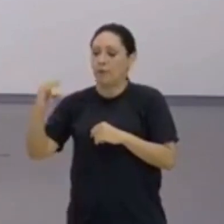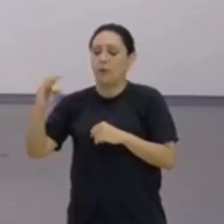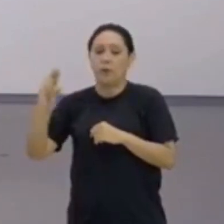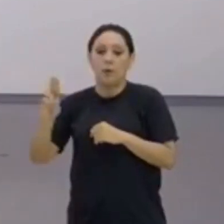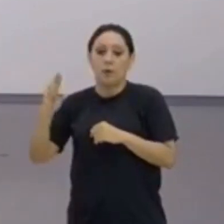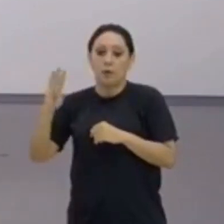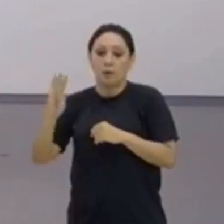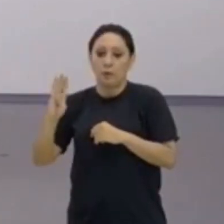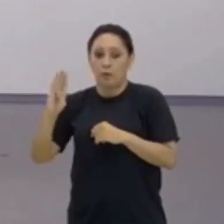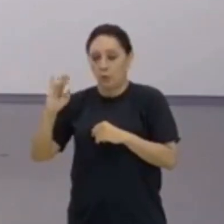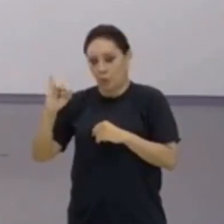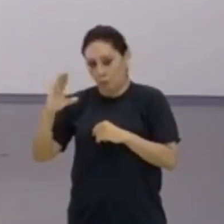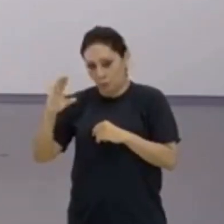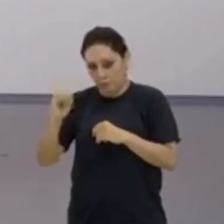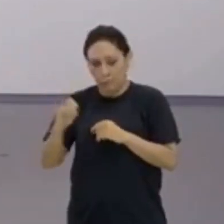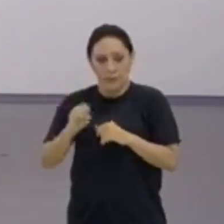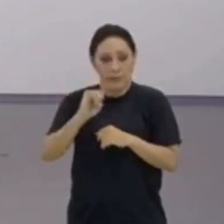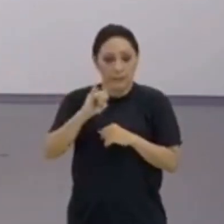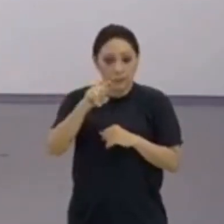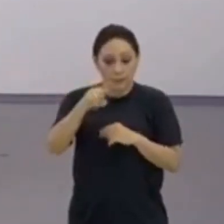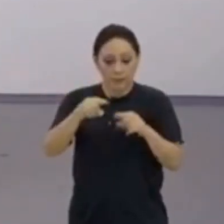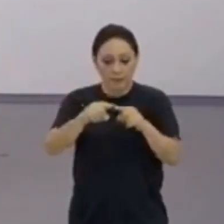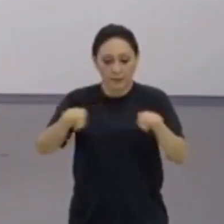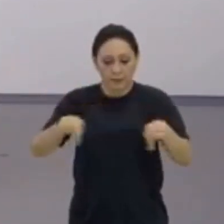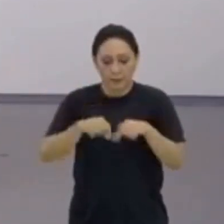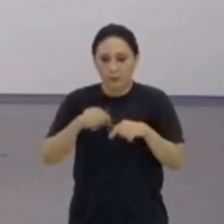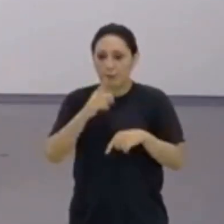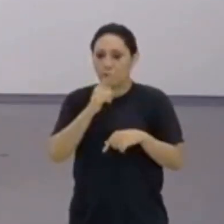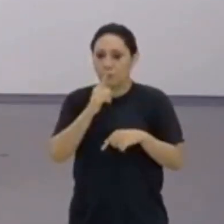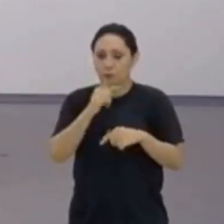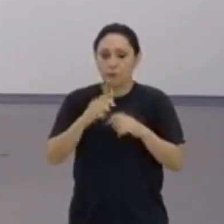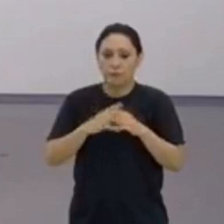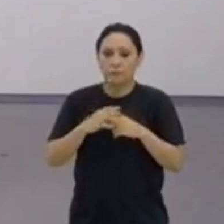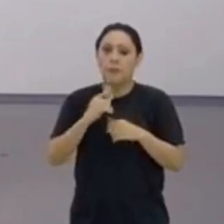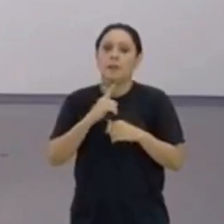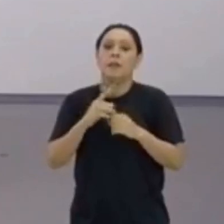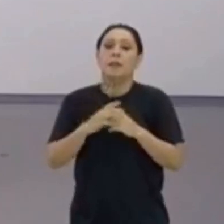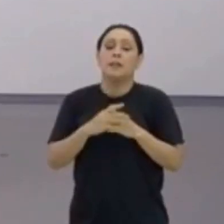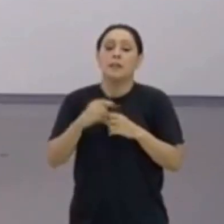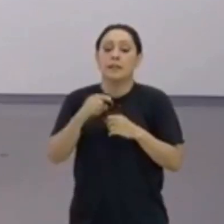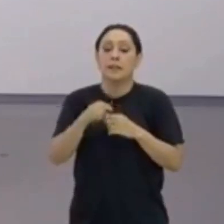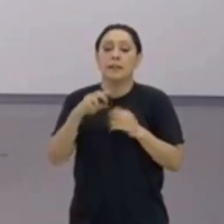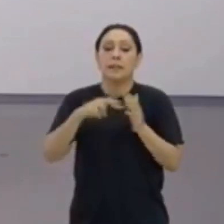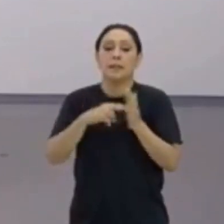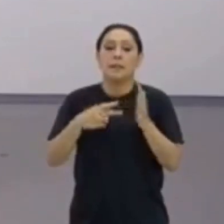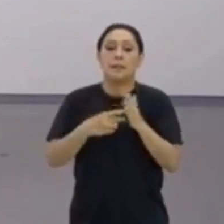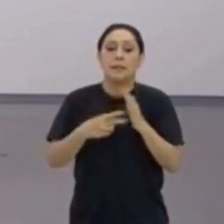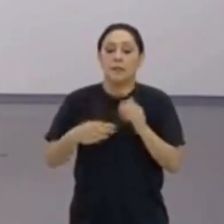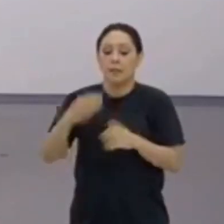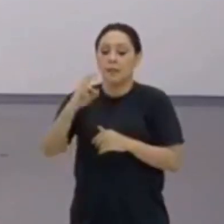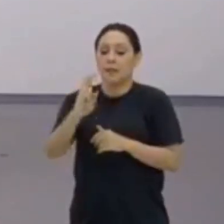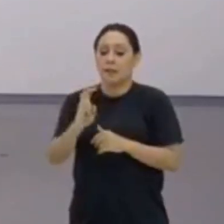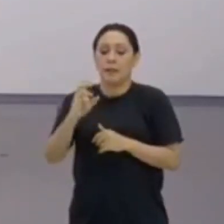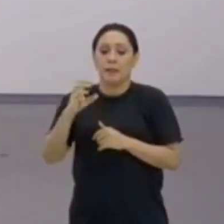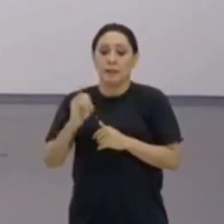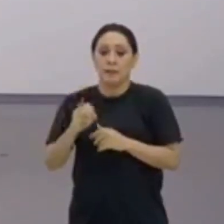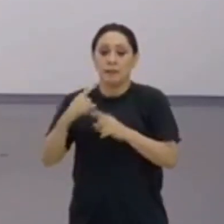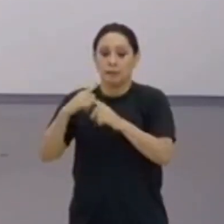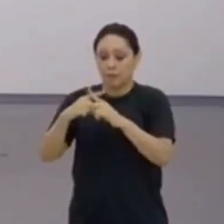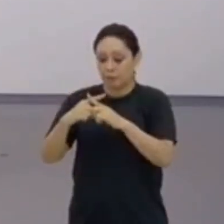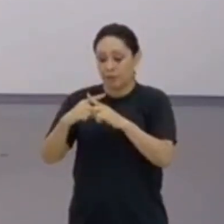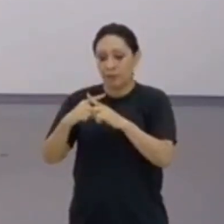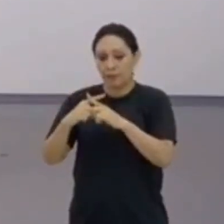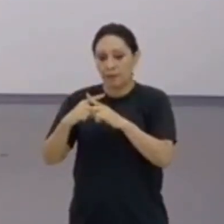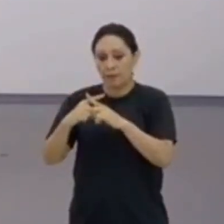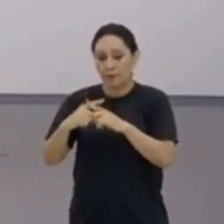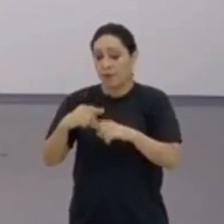piscina, essa piscina tem 50 metros cúbicos. Então significa dizer que essa piscina tem 50 vezes essa